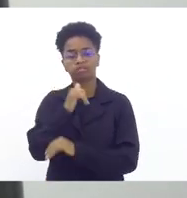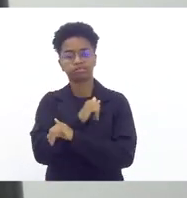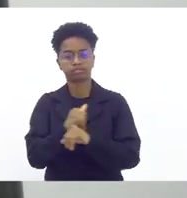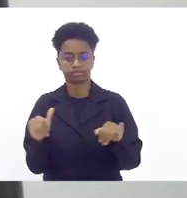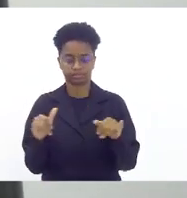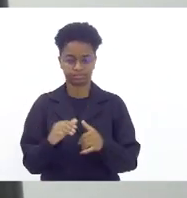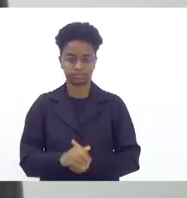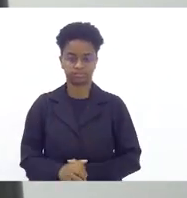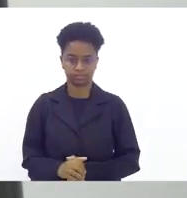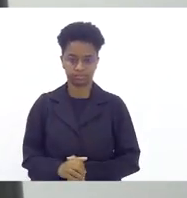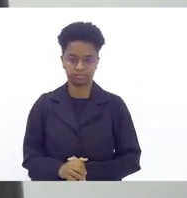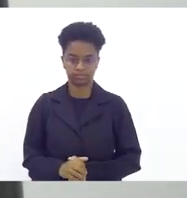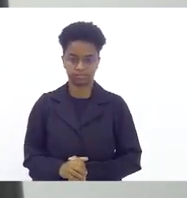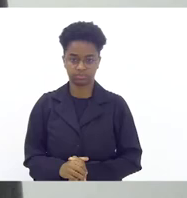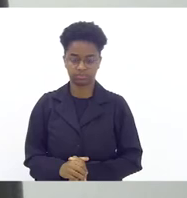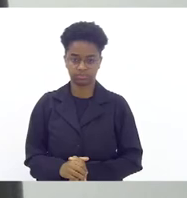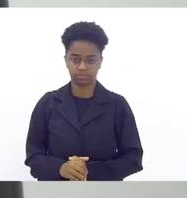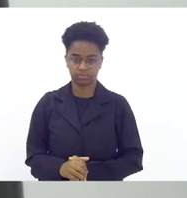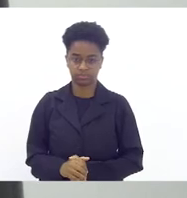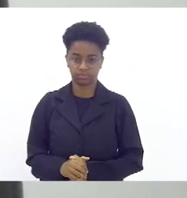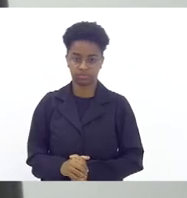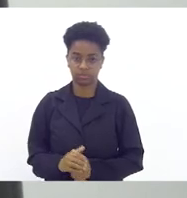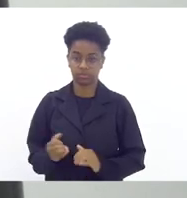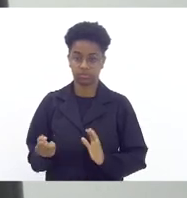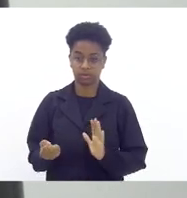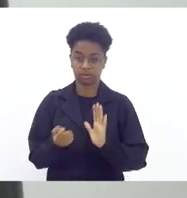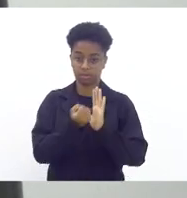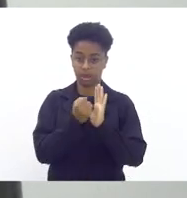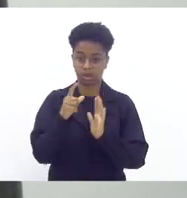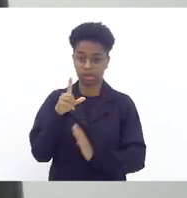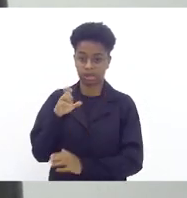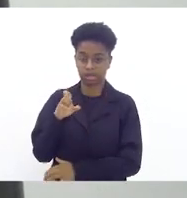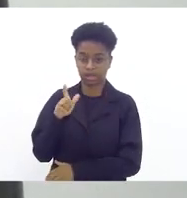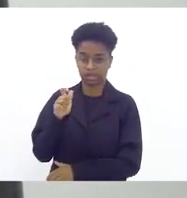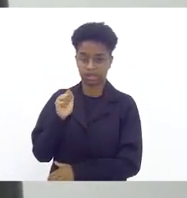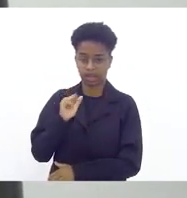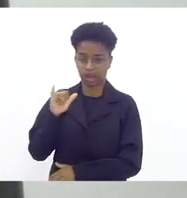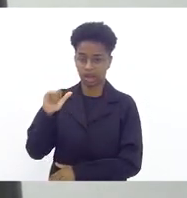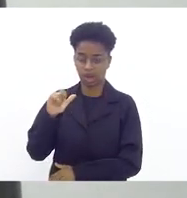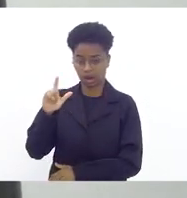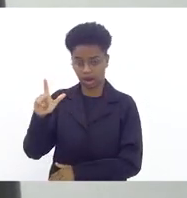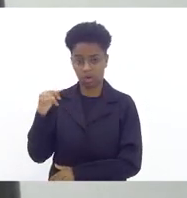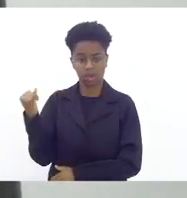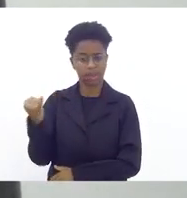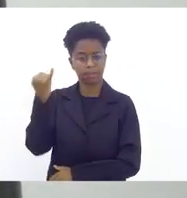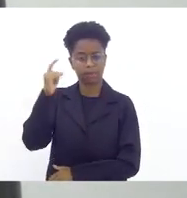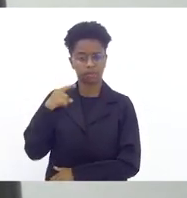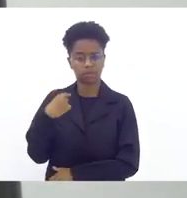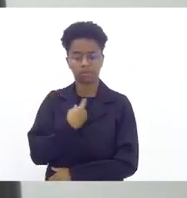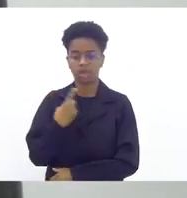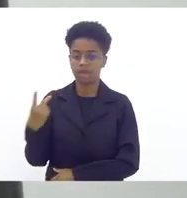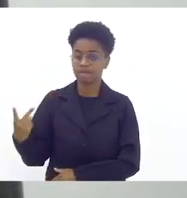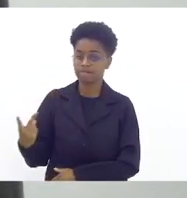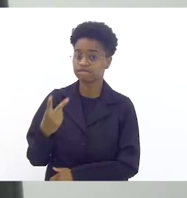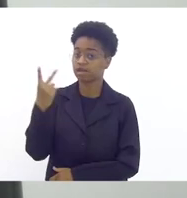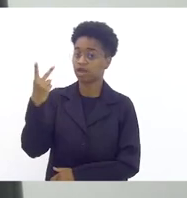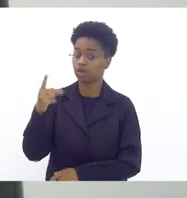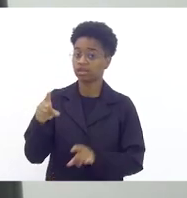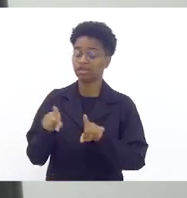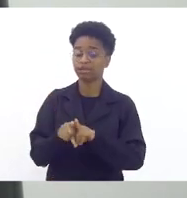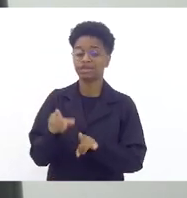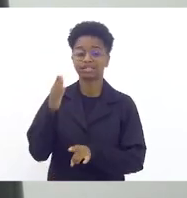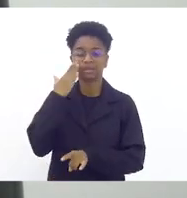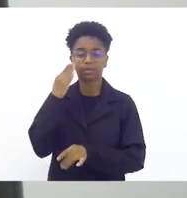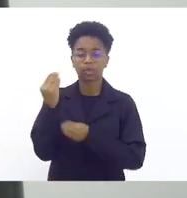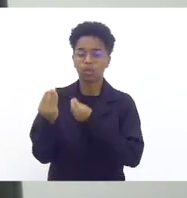que o marco legal é fundamental a gente dar valor e ter a noção da